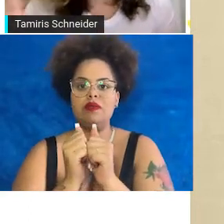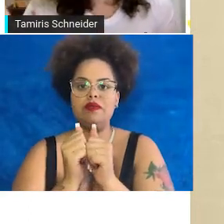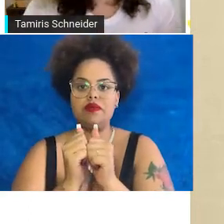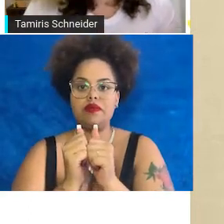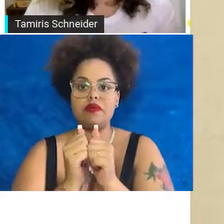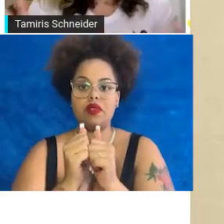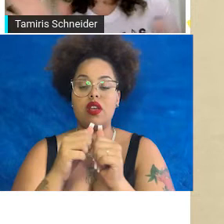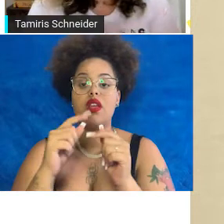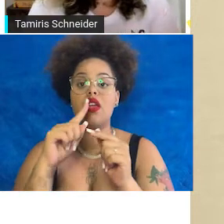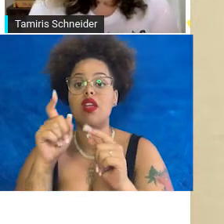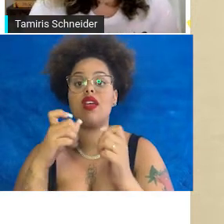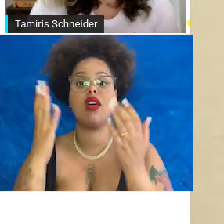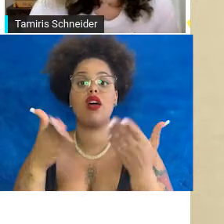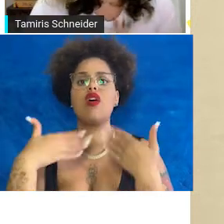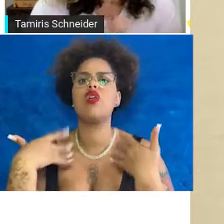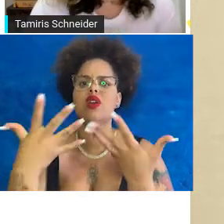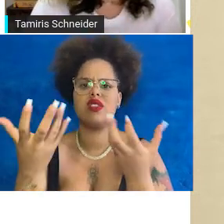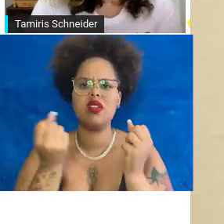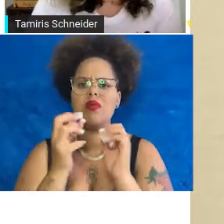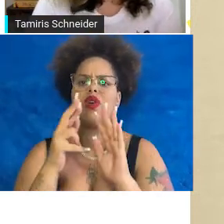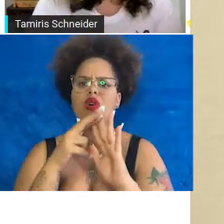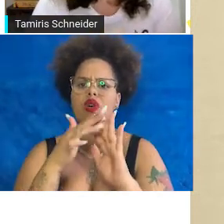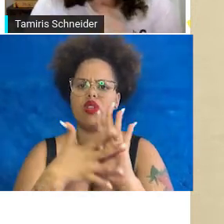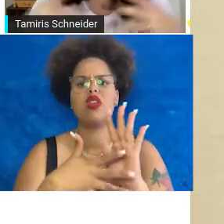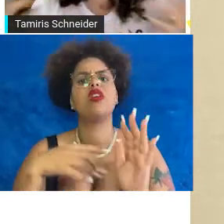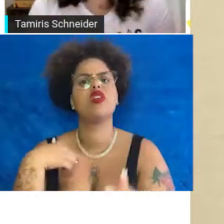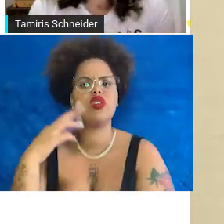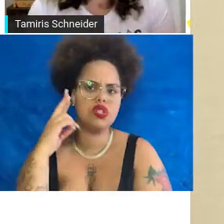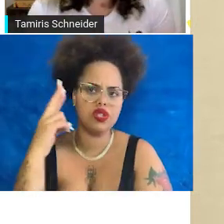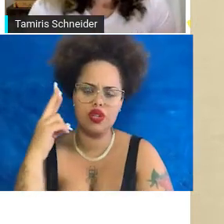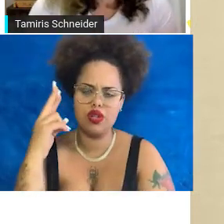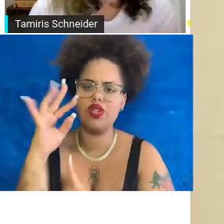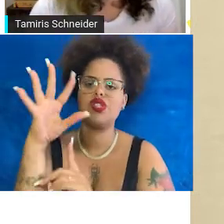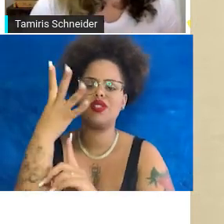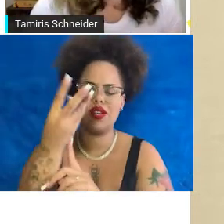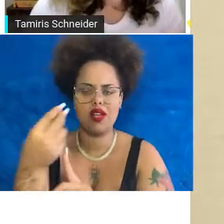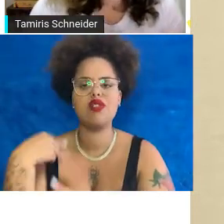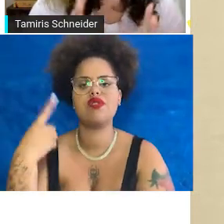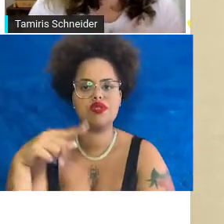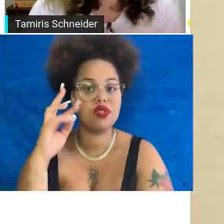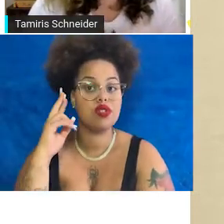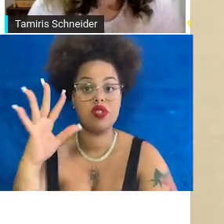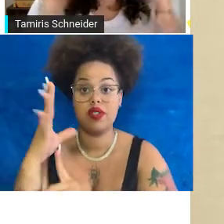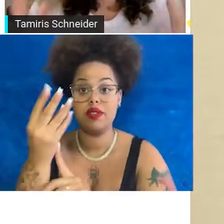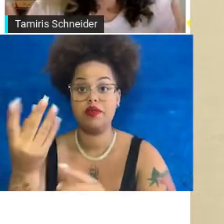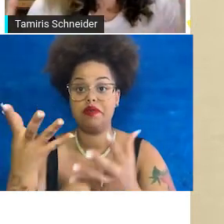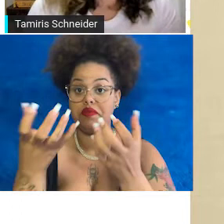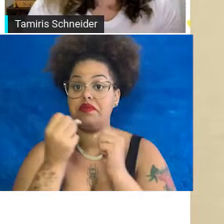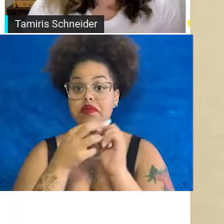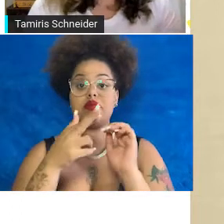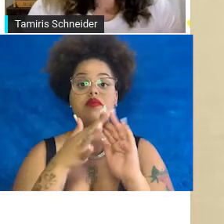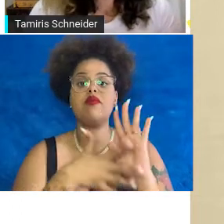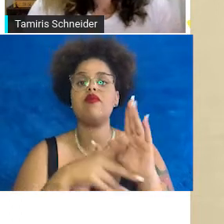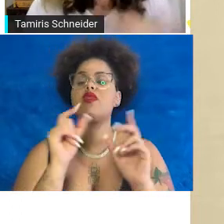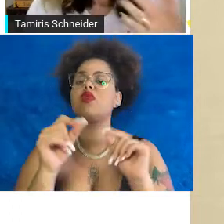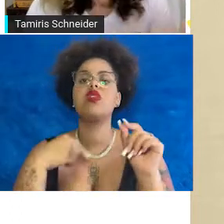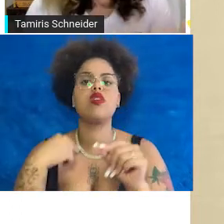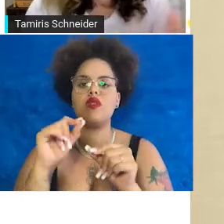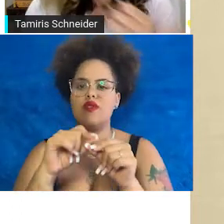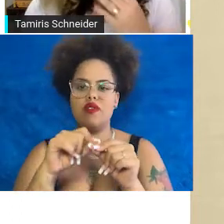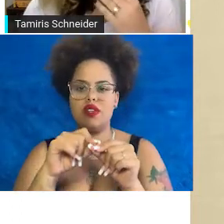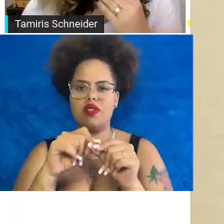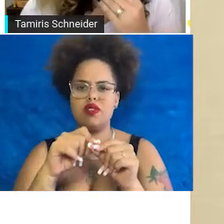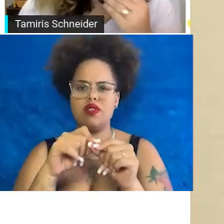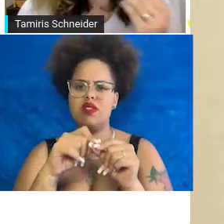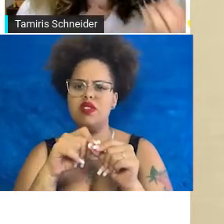E agora? Recebi um roteiro, sou diretor de arte, sou diretora de arte. Recebi um roteiro, o que eu faço? Para você